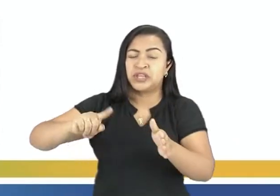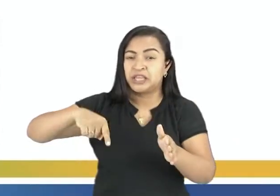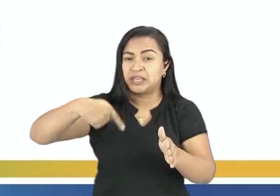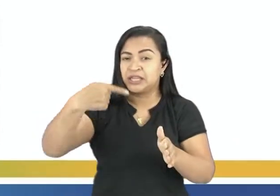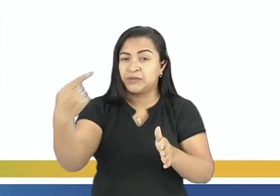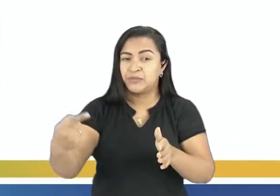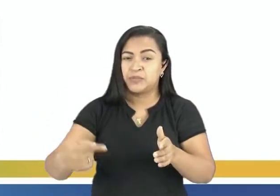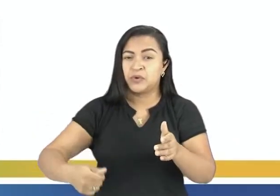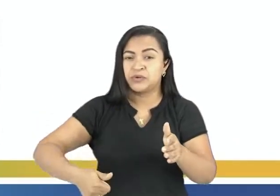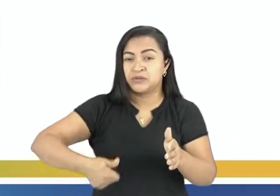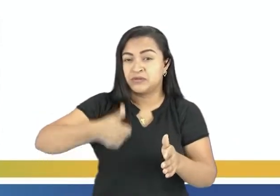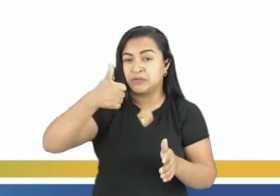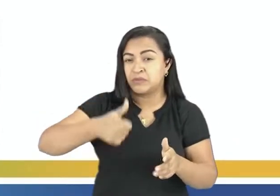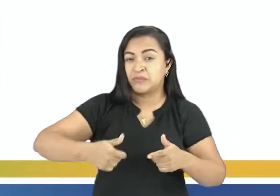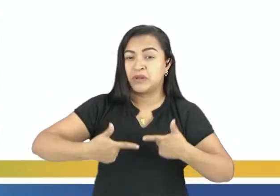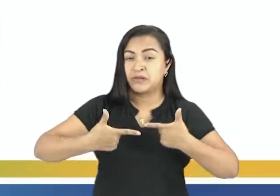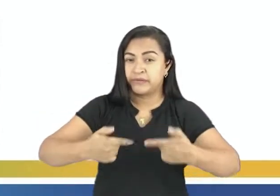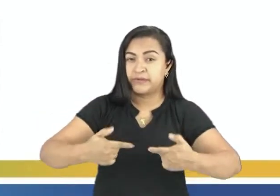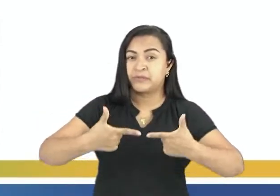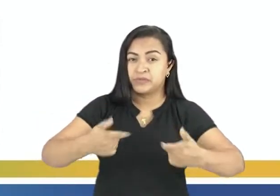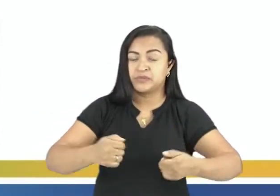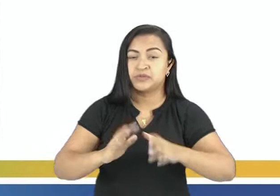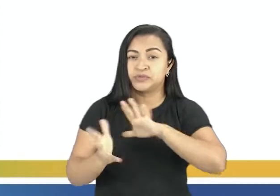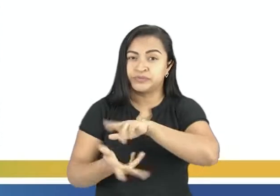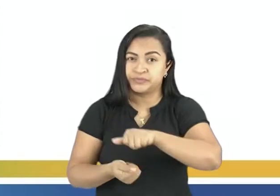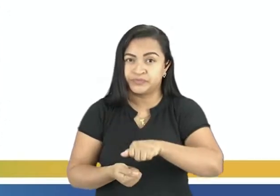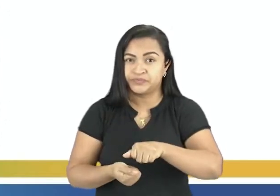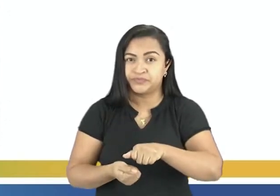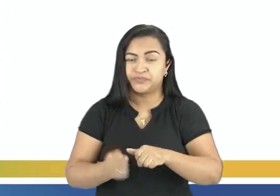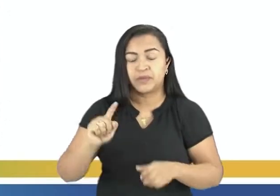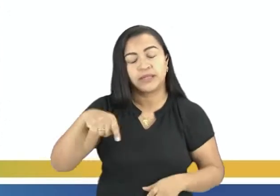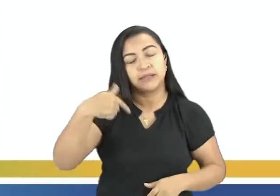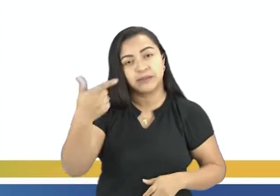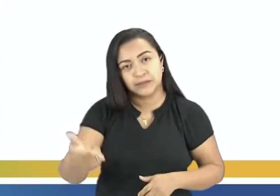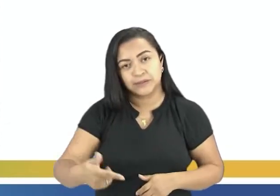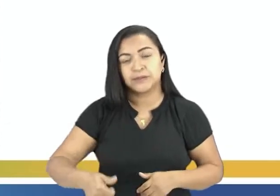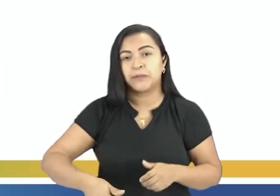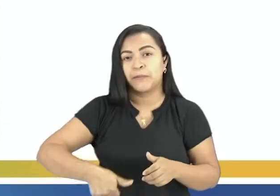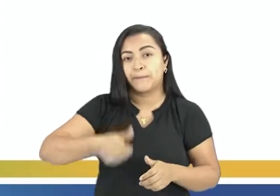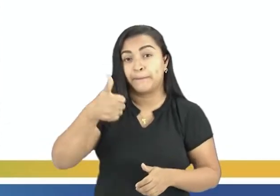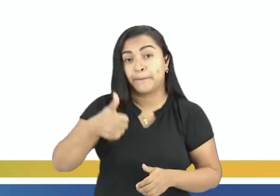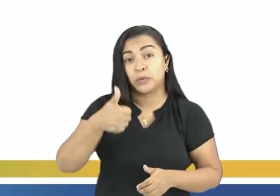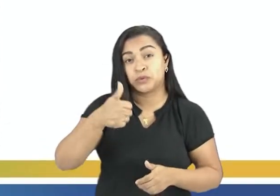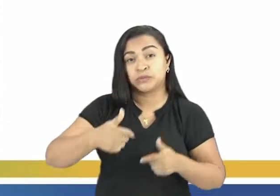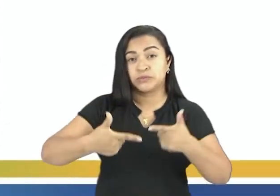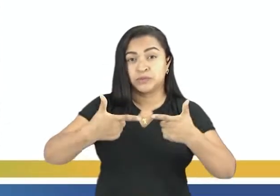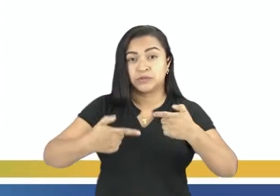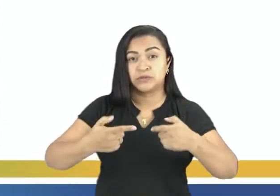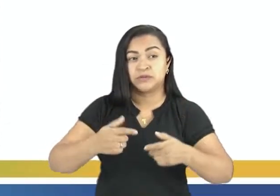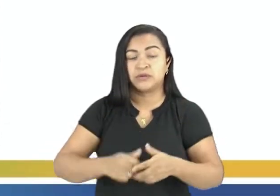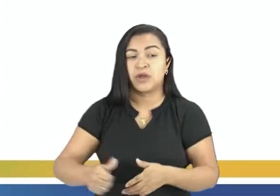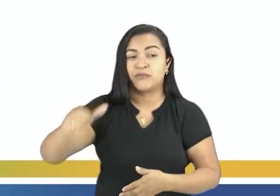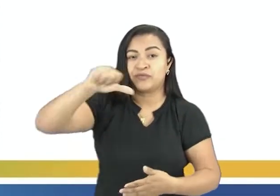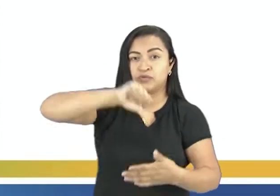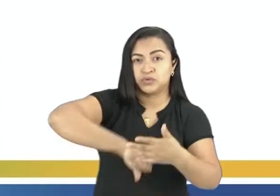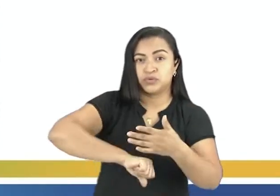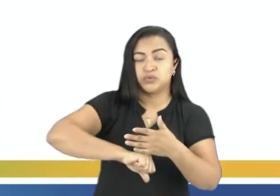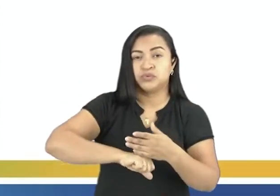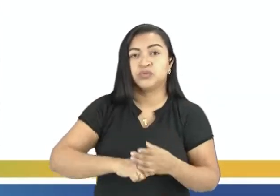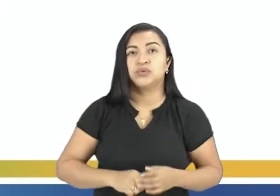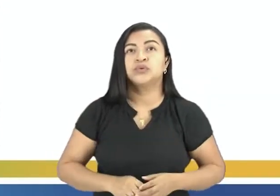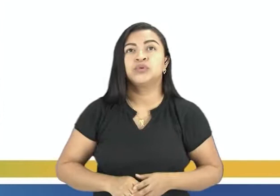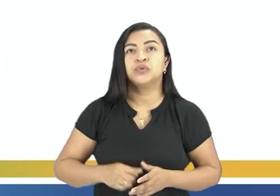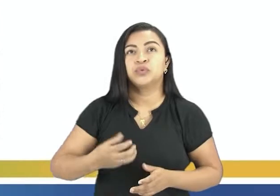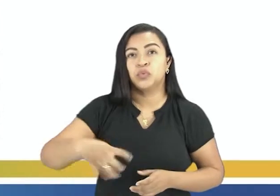Vamos lá para o primeiro ponto do material. Após a Primeira Guerra Mundial, derrota do Império Otomano, a Palestina ficou